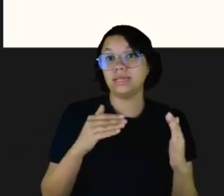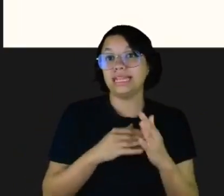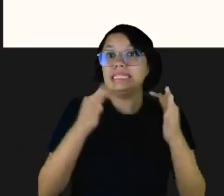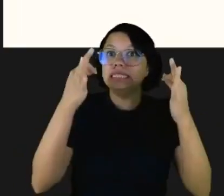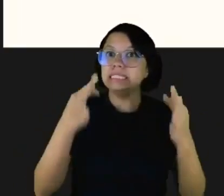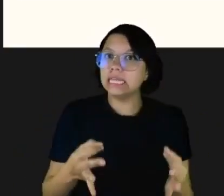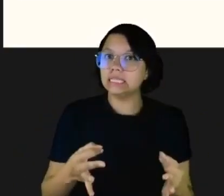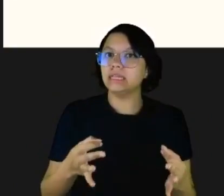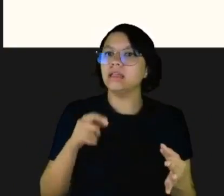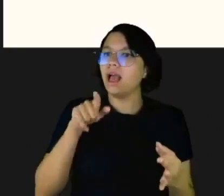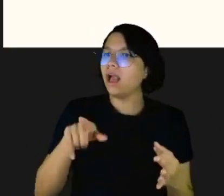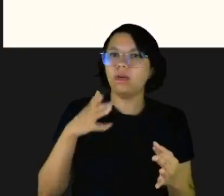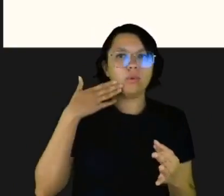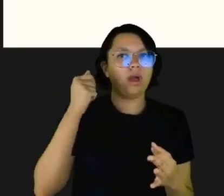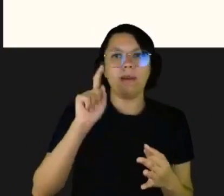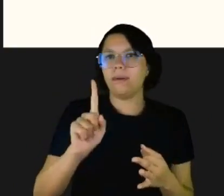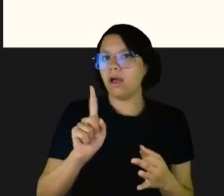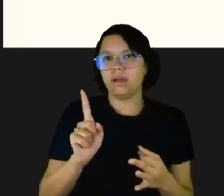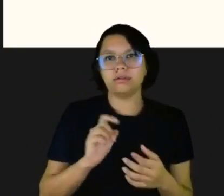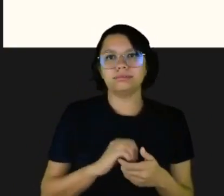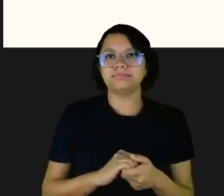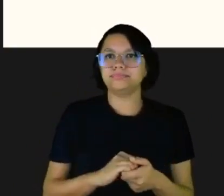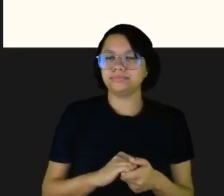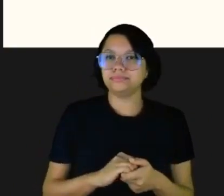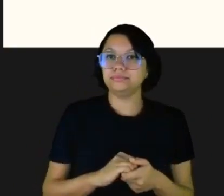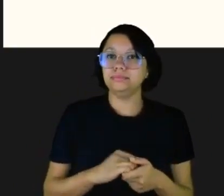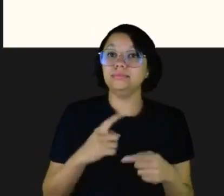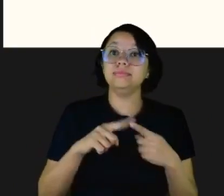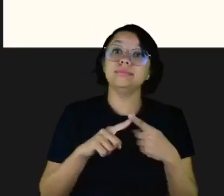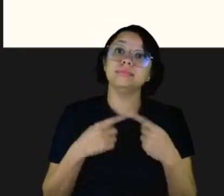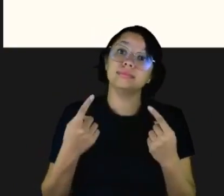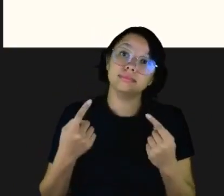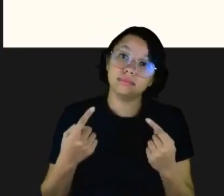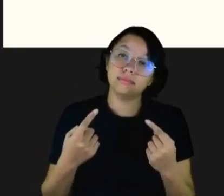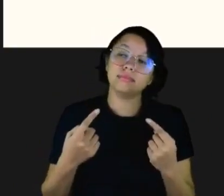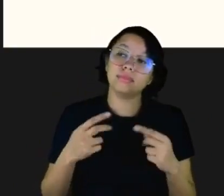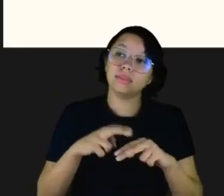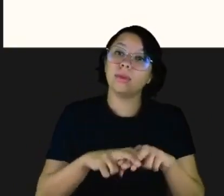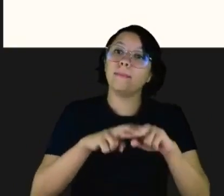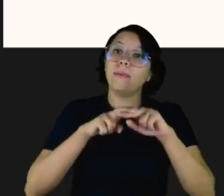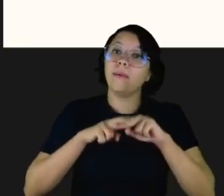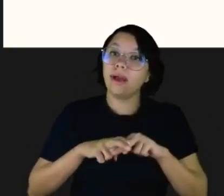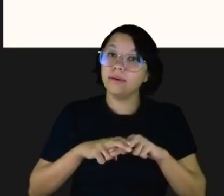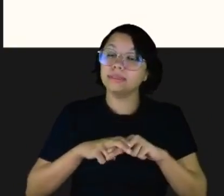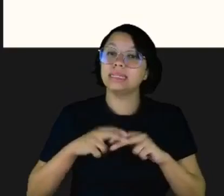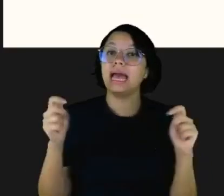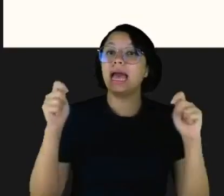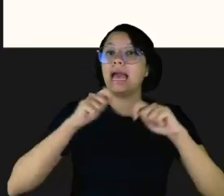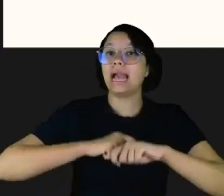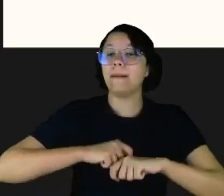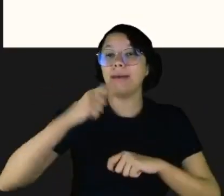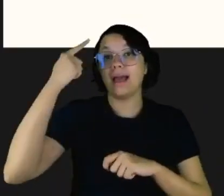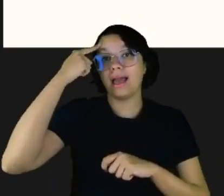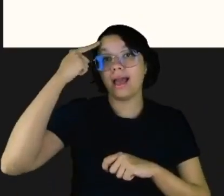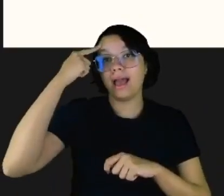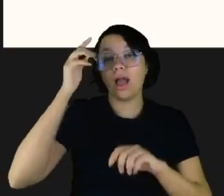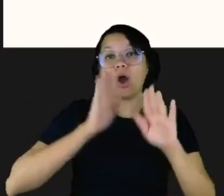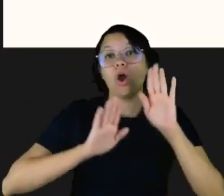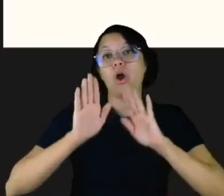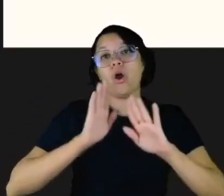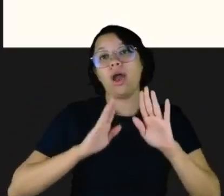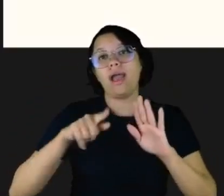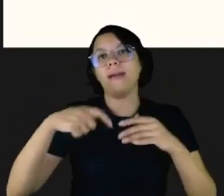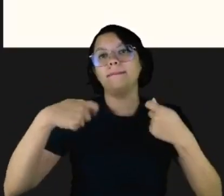certeza que aquilo não é o melhor para ele. Mas, por causa da capacidade cognitiva preservada,